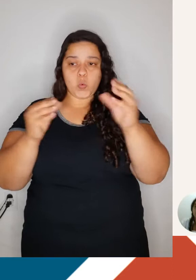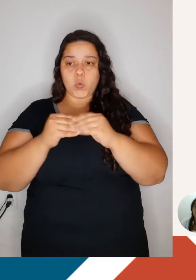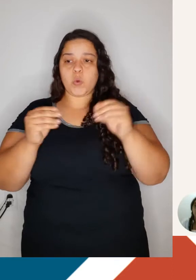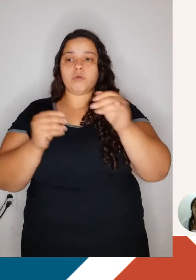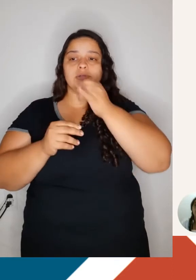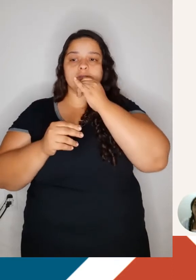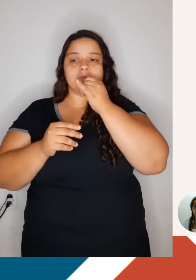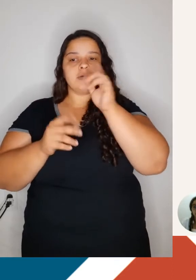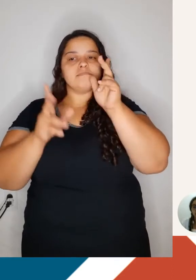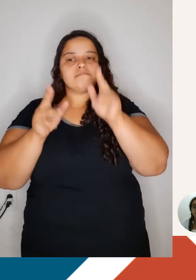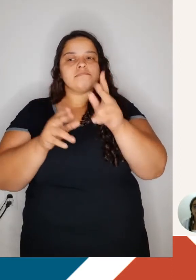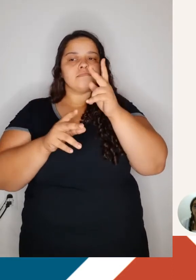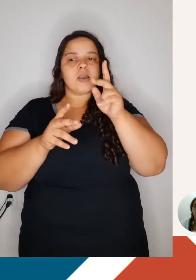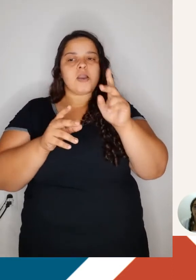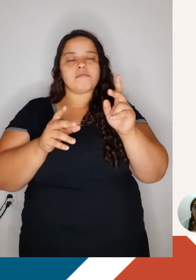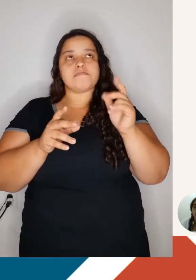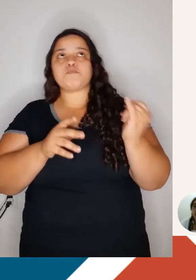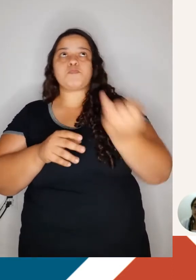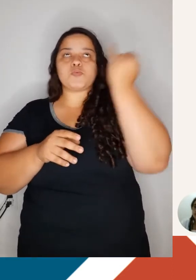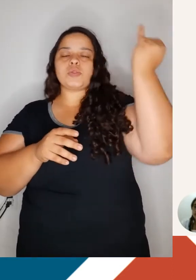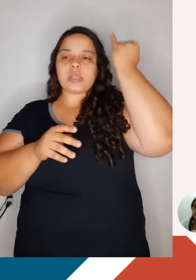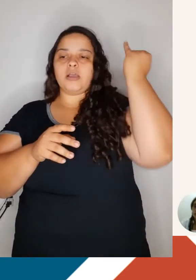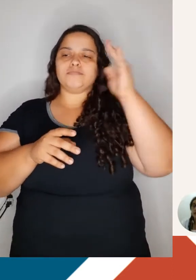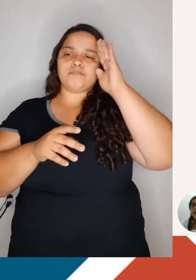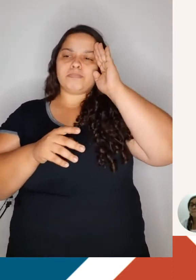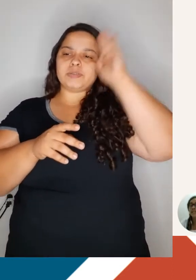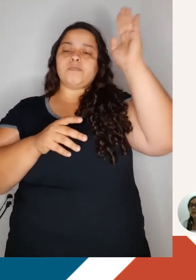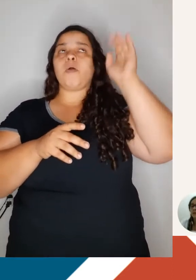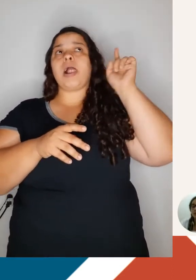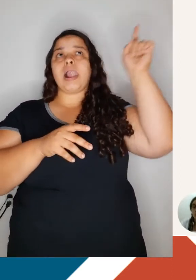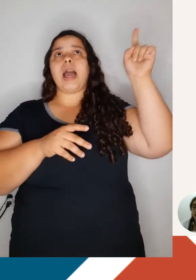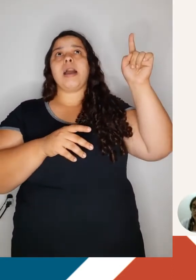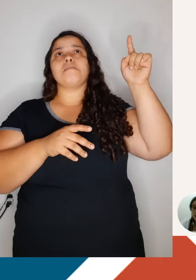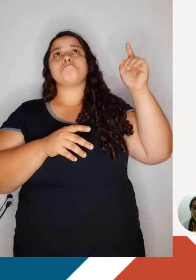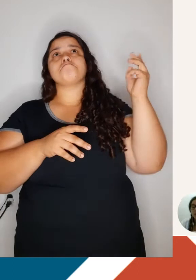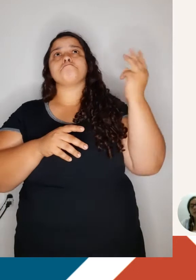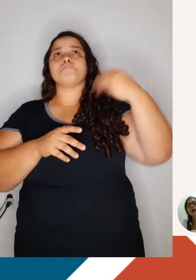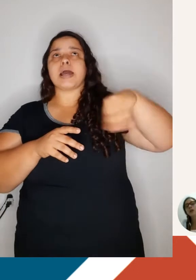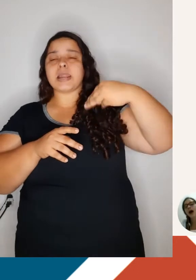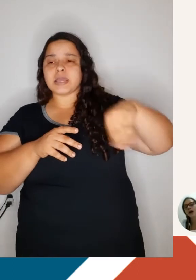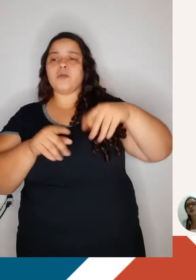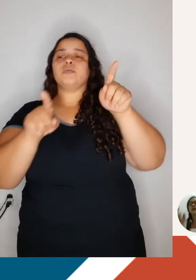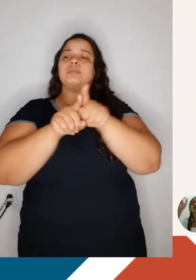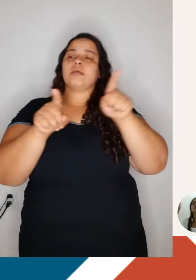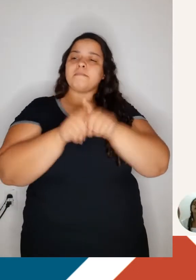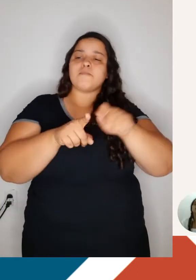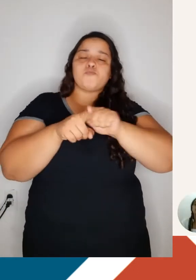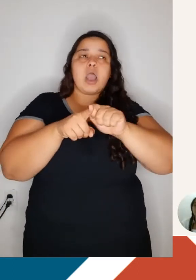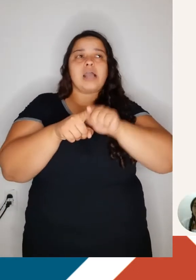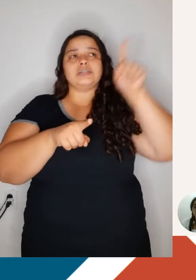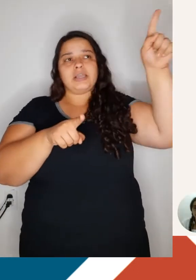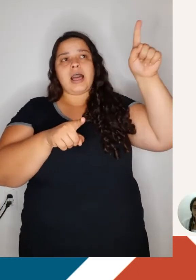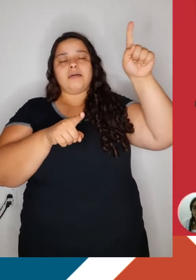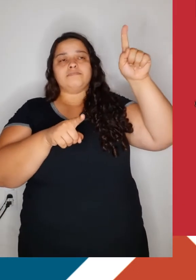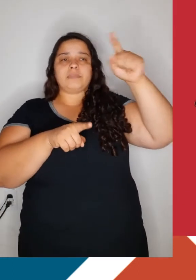a ser considerado o ouro branco do Brasil durante os anos de 1860, principalmente no Maranhão, e da borracha, no território